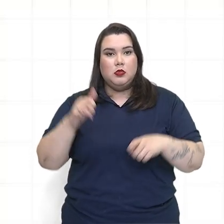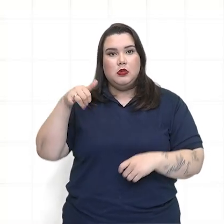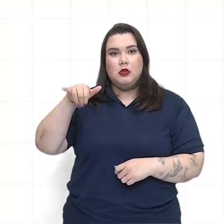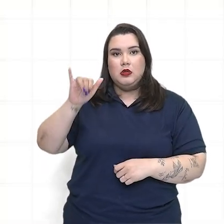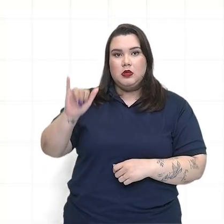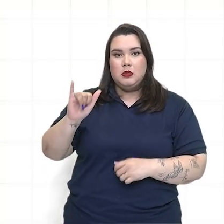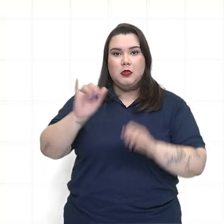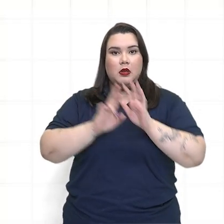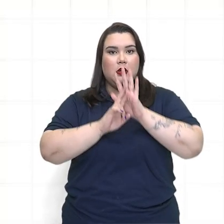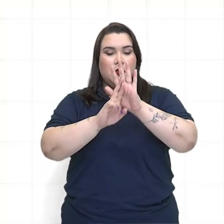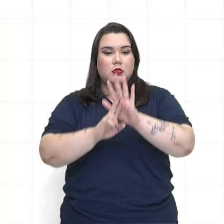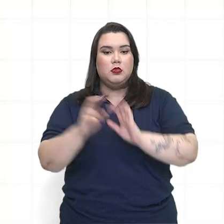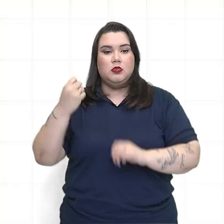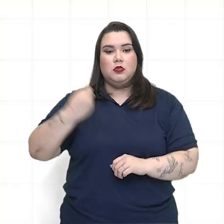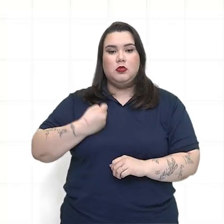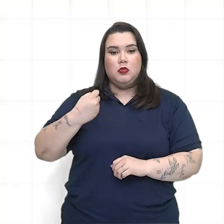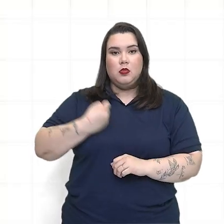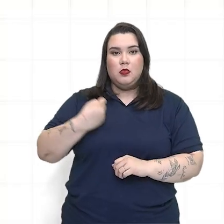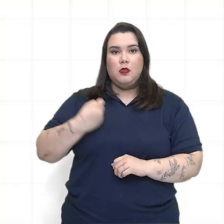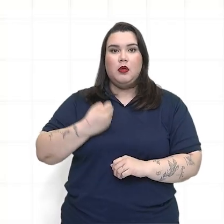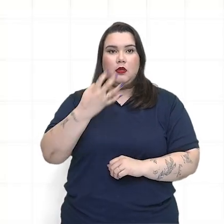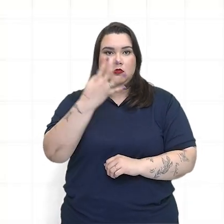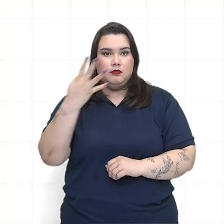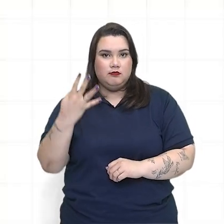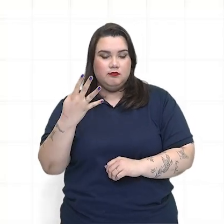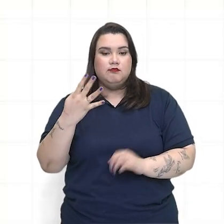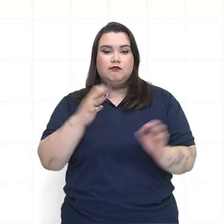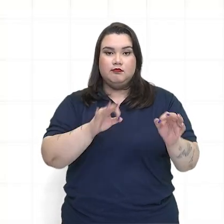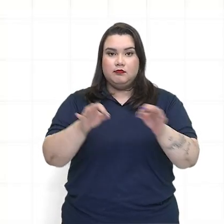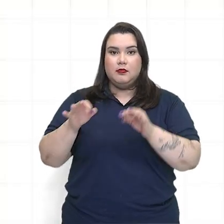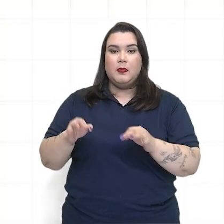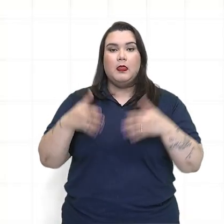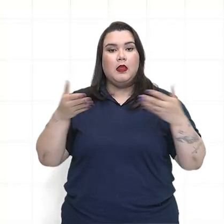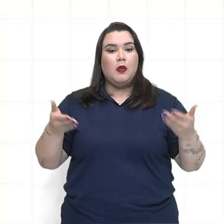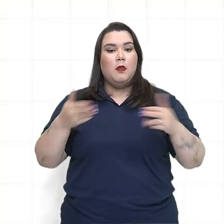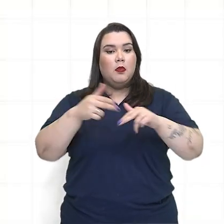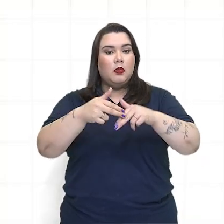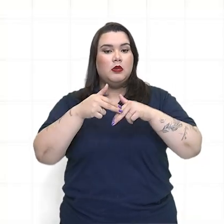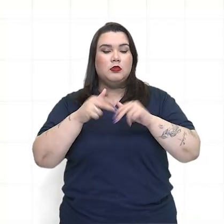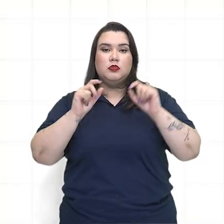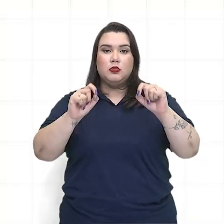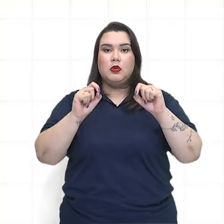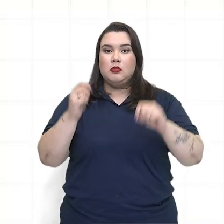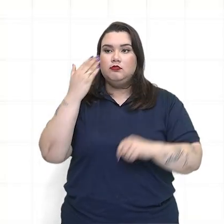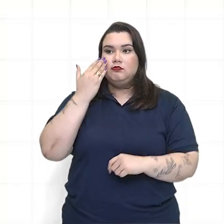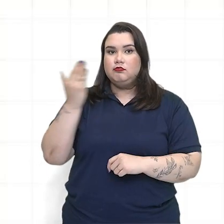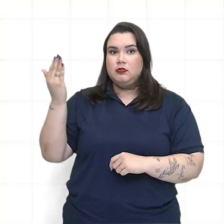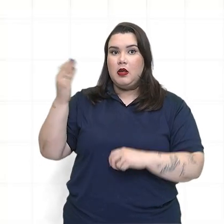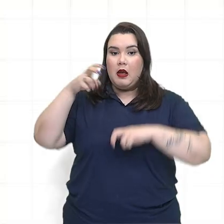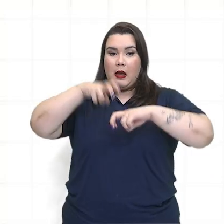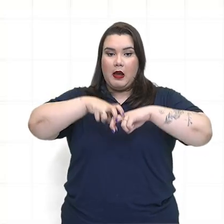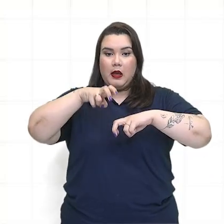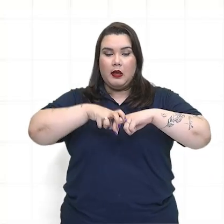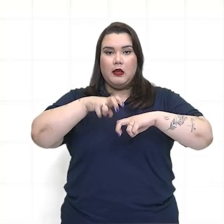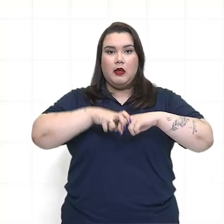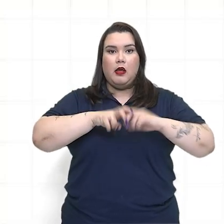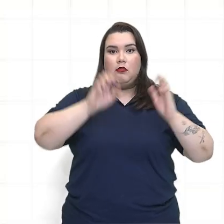Y, olha aqui, é o número 4. Portanto, essa cadeira aqui,